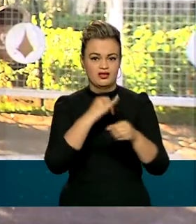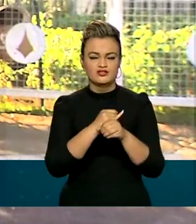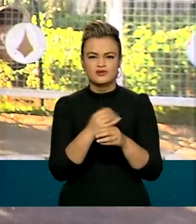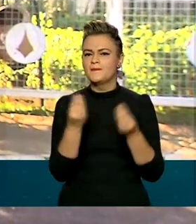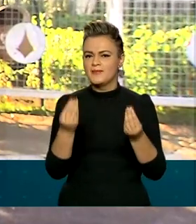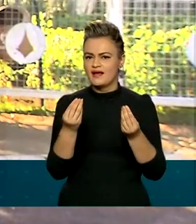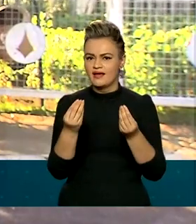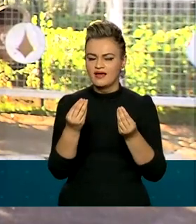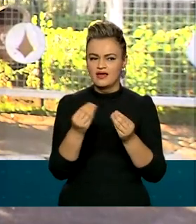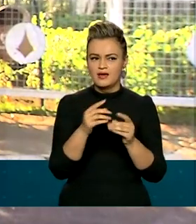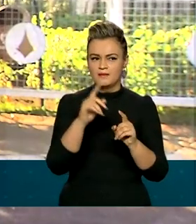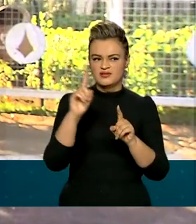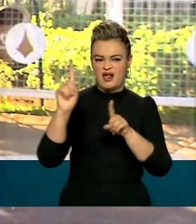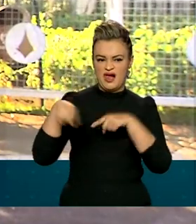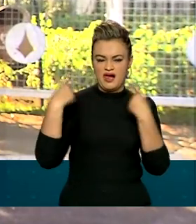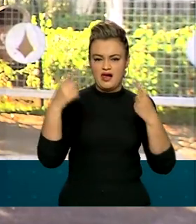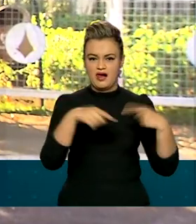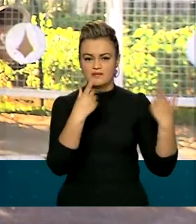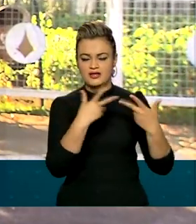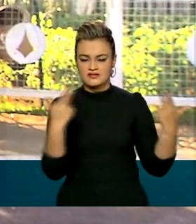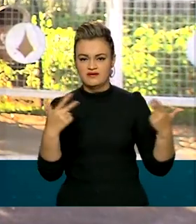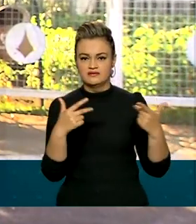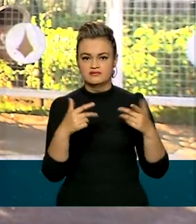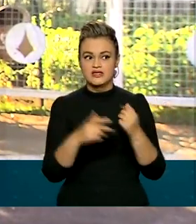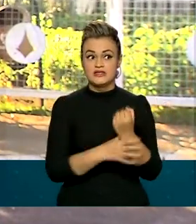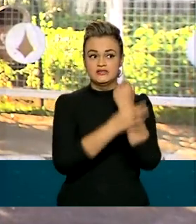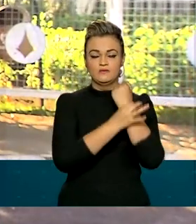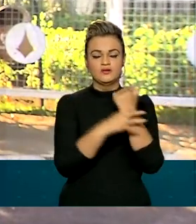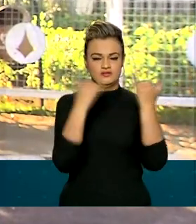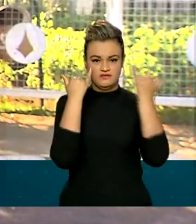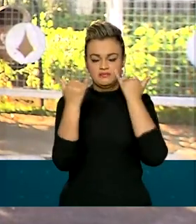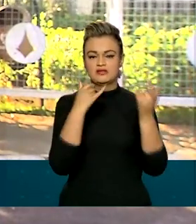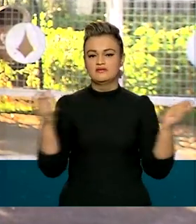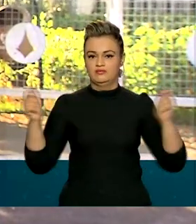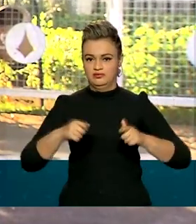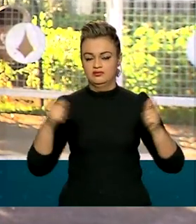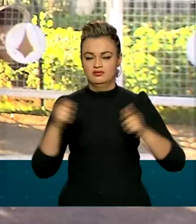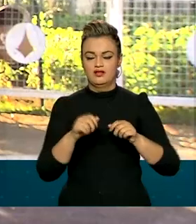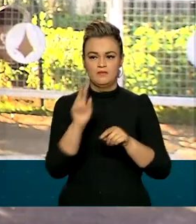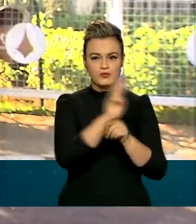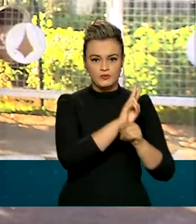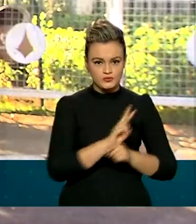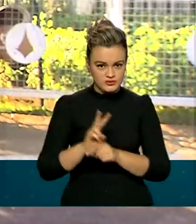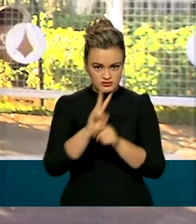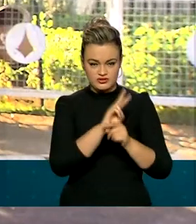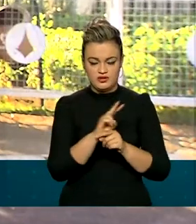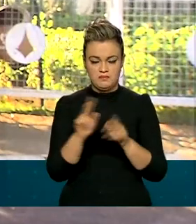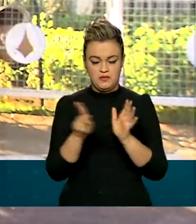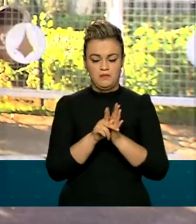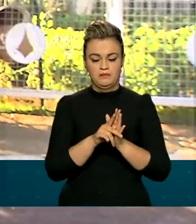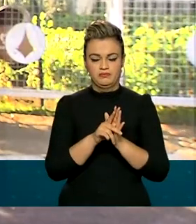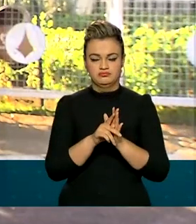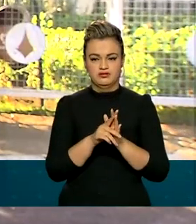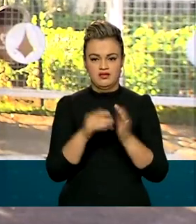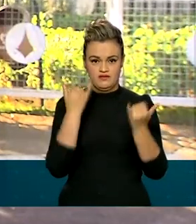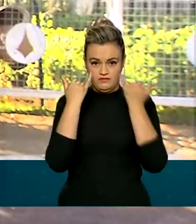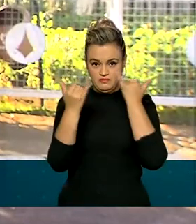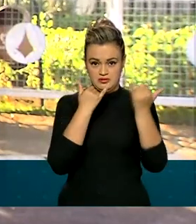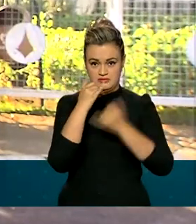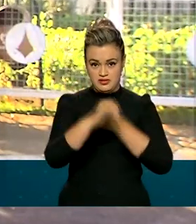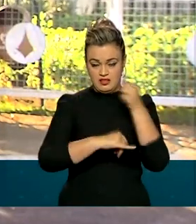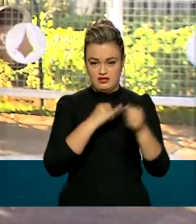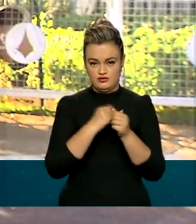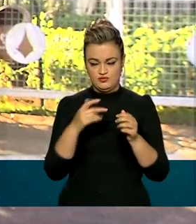para prevenir ameaças e aumentar a segurança das informações dos órgãos e entidades do governo. Após a alta,